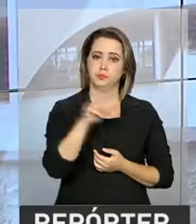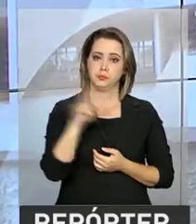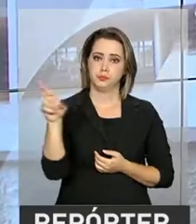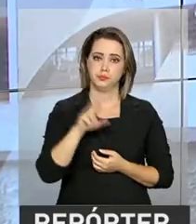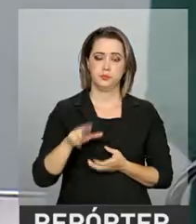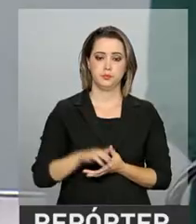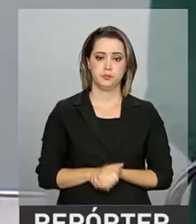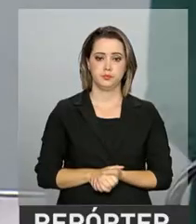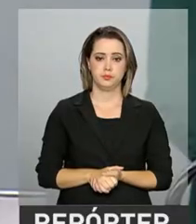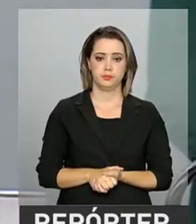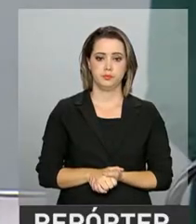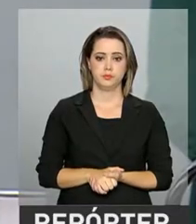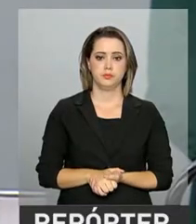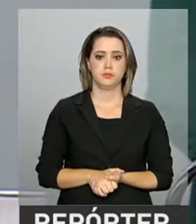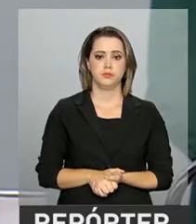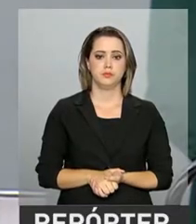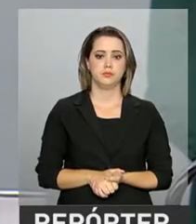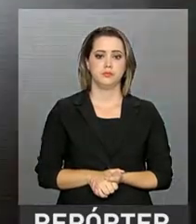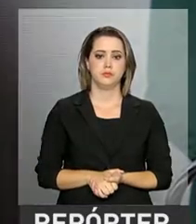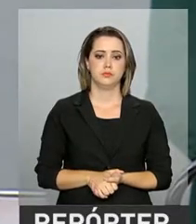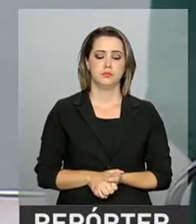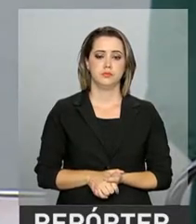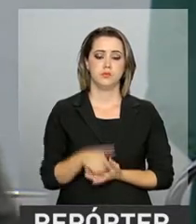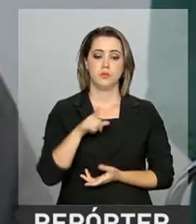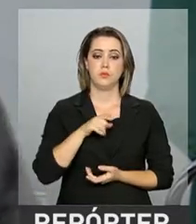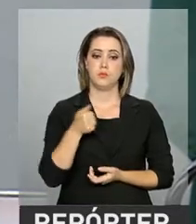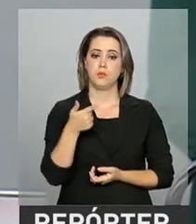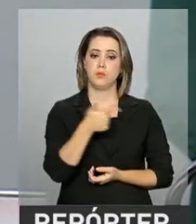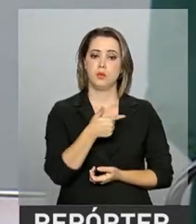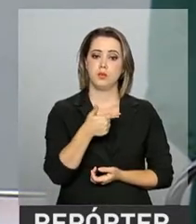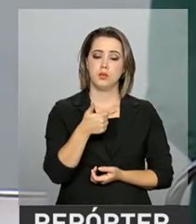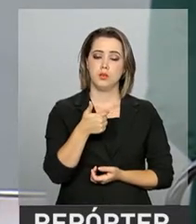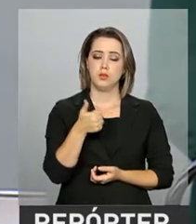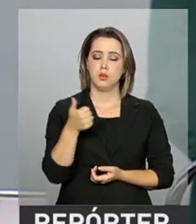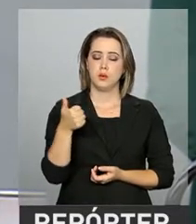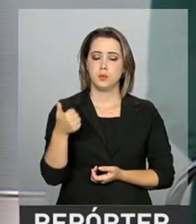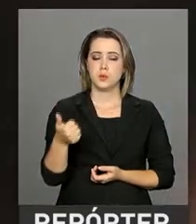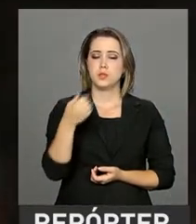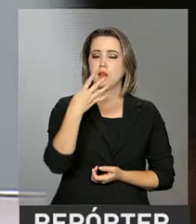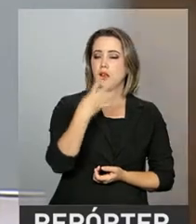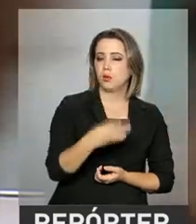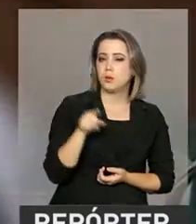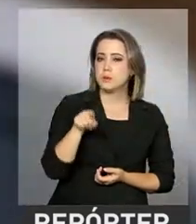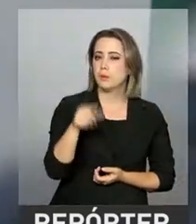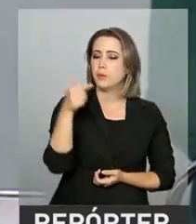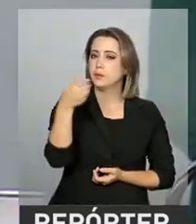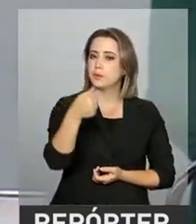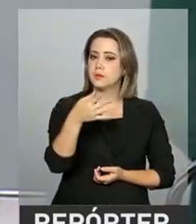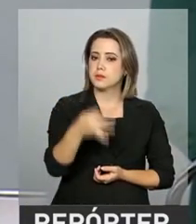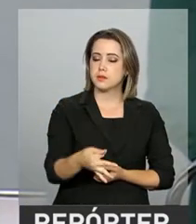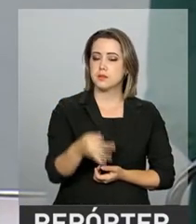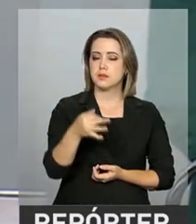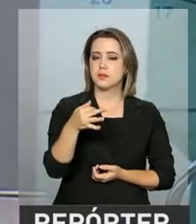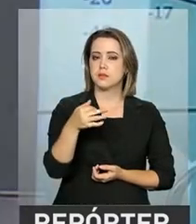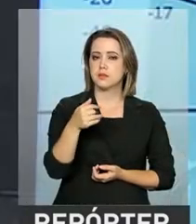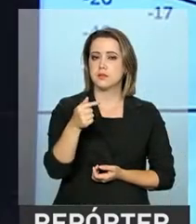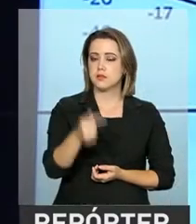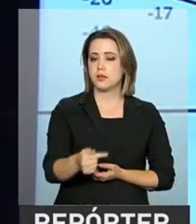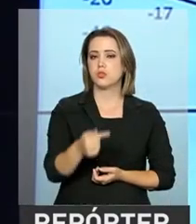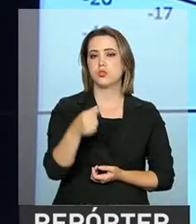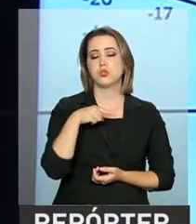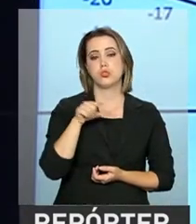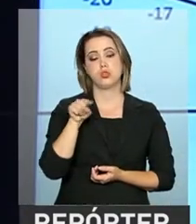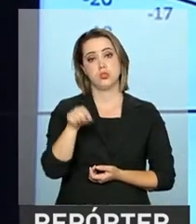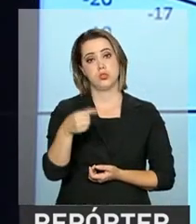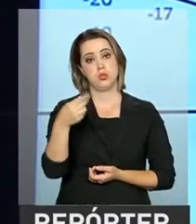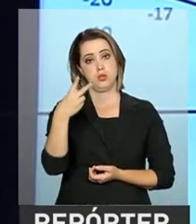reais nós temos 14 pontos 7 bilhões de déficit da previdência rural e doni 2